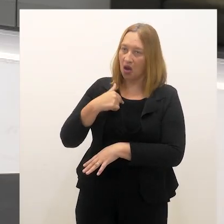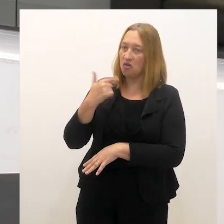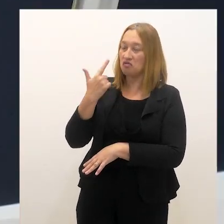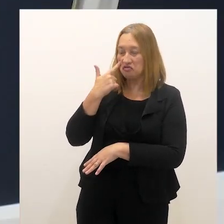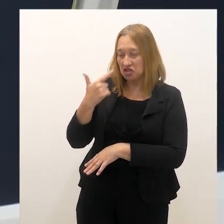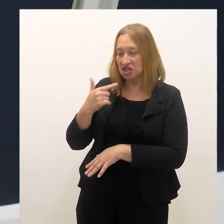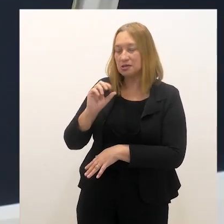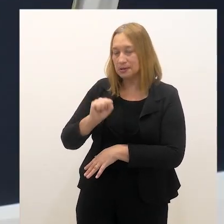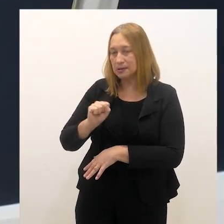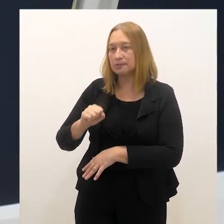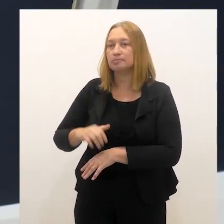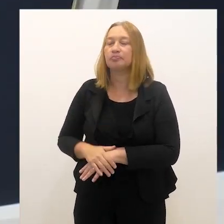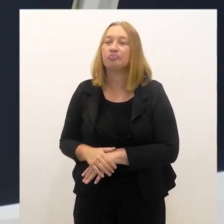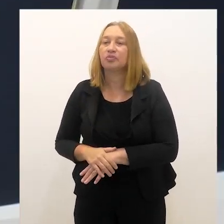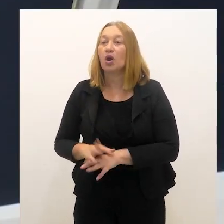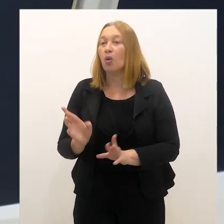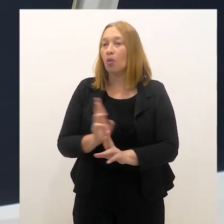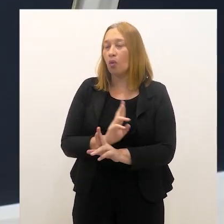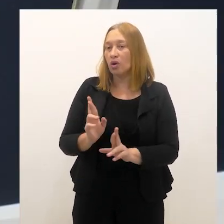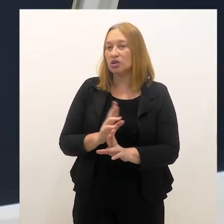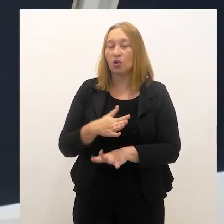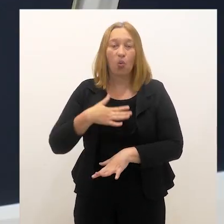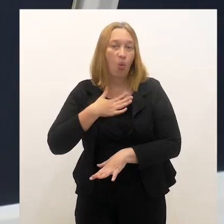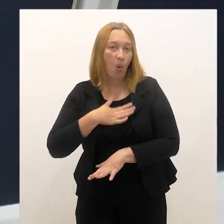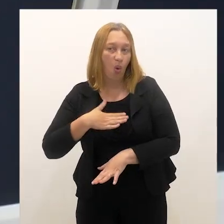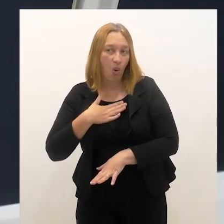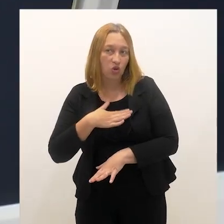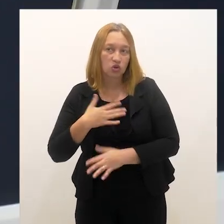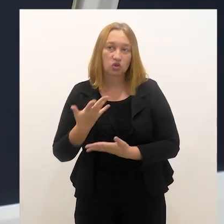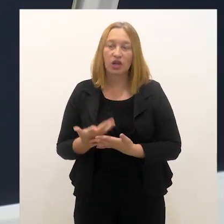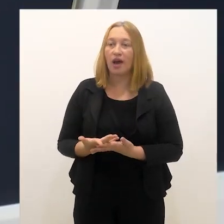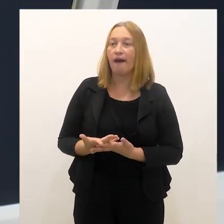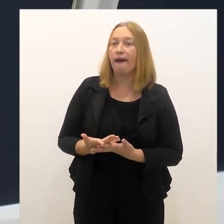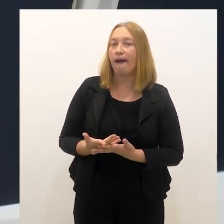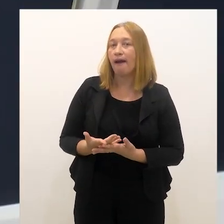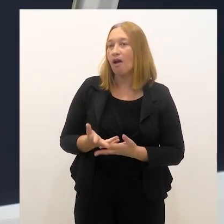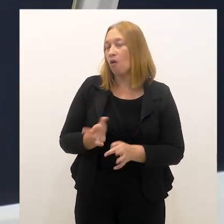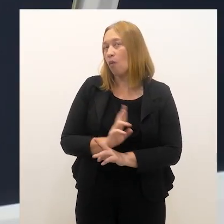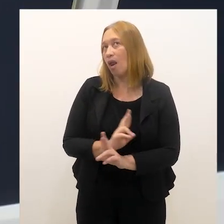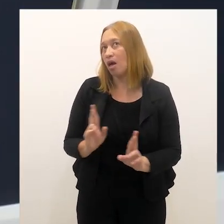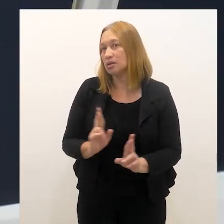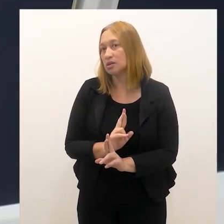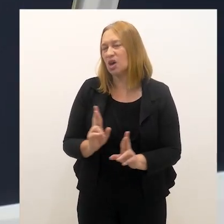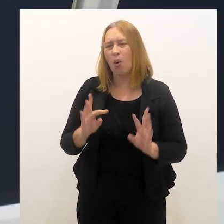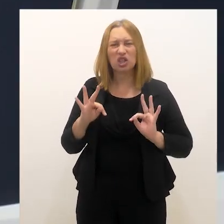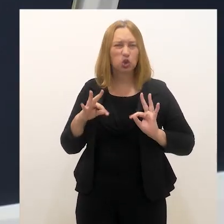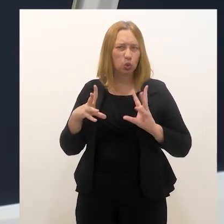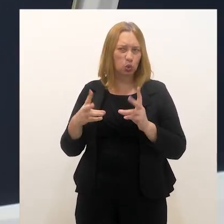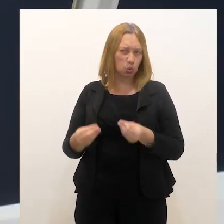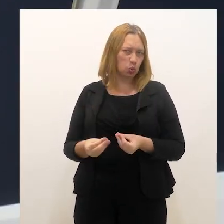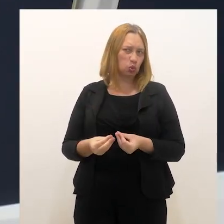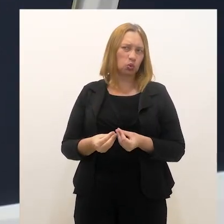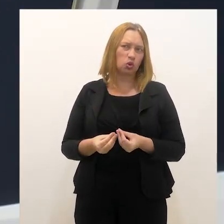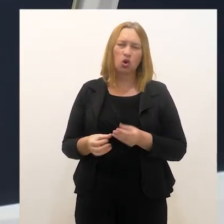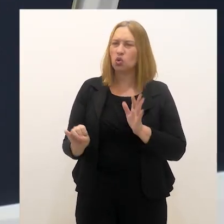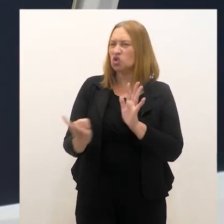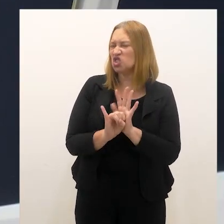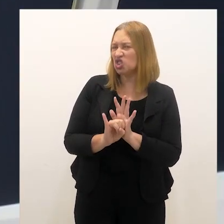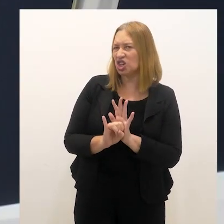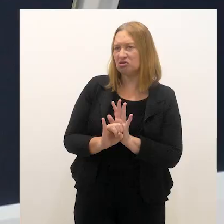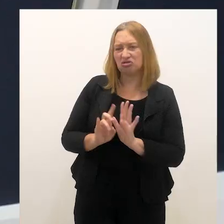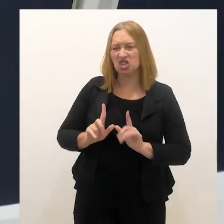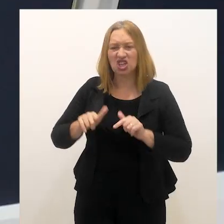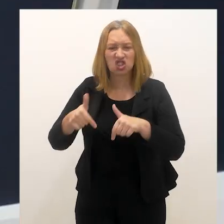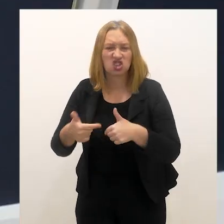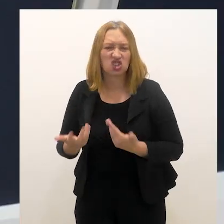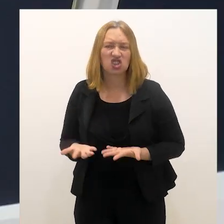caso, sim. Sim. Com relação aos gostos, com relação a tudo, ao jeito de